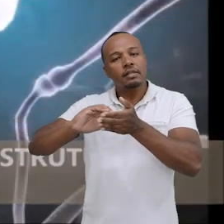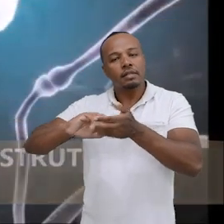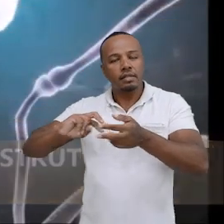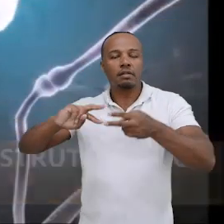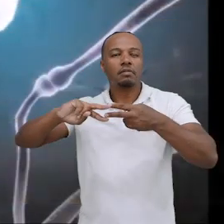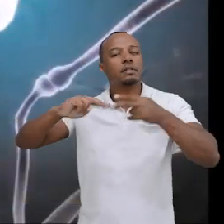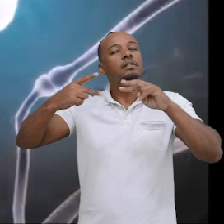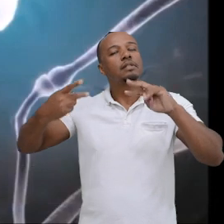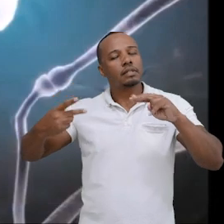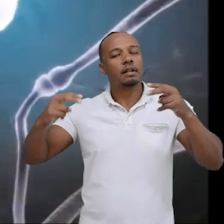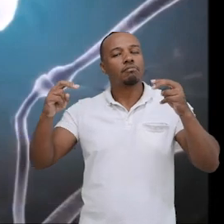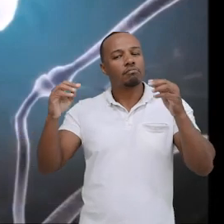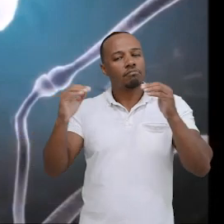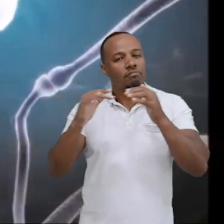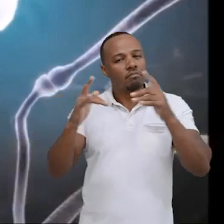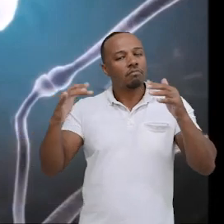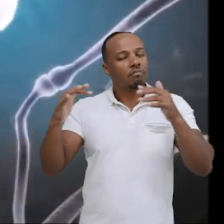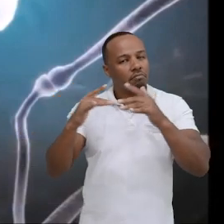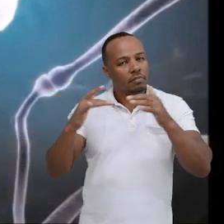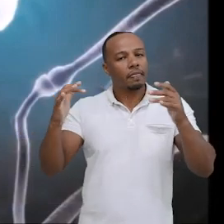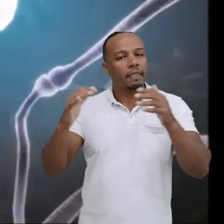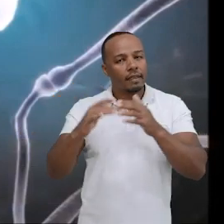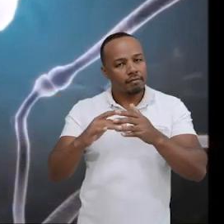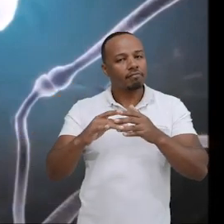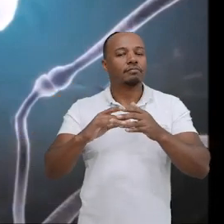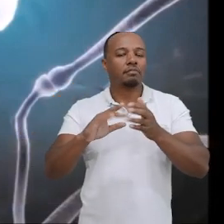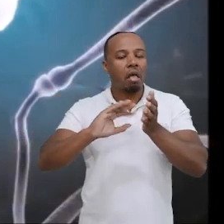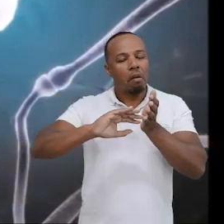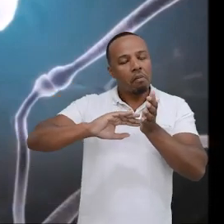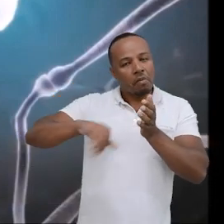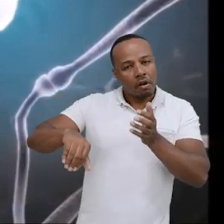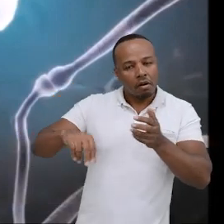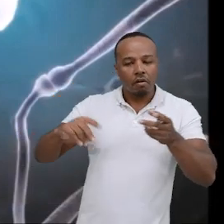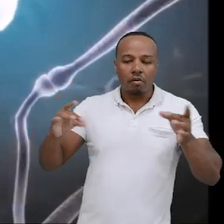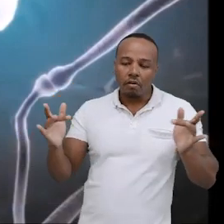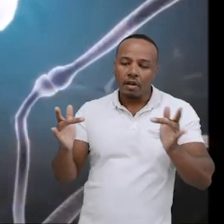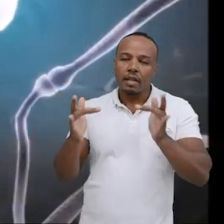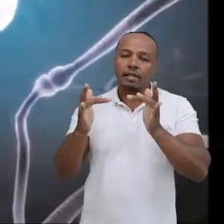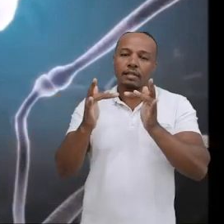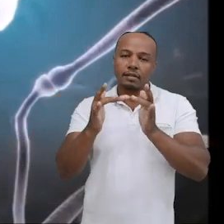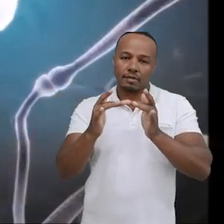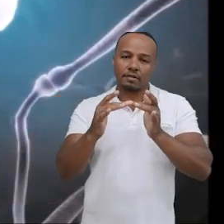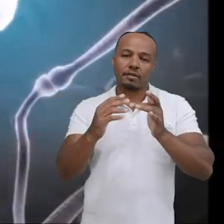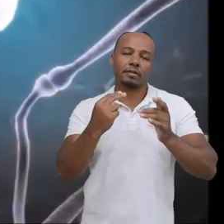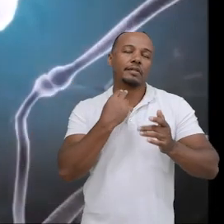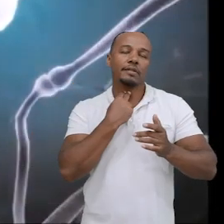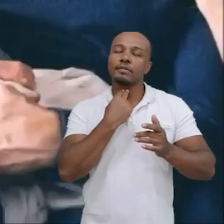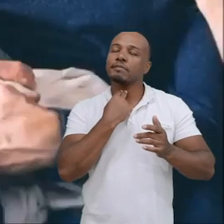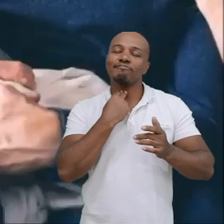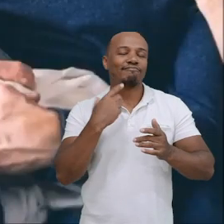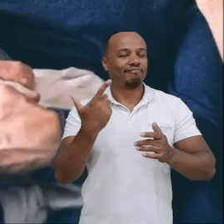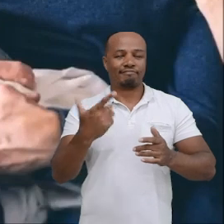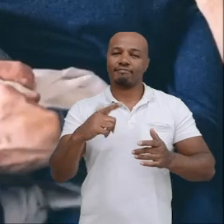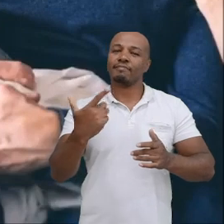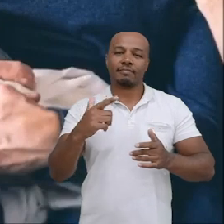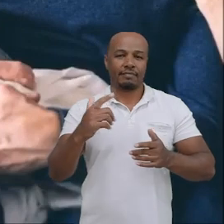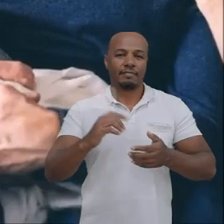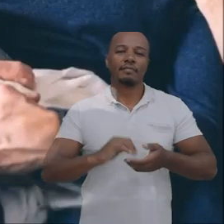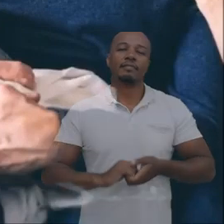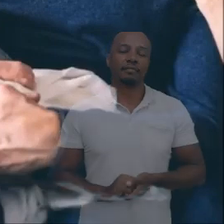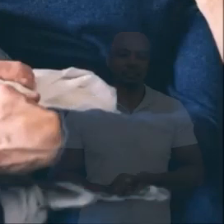das sinapses, que é a eliminação de conexões que não estão sendo mais usadas.